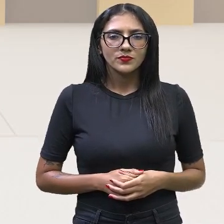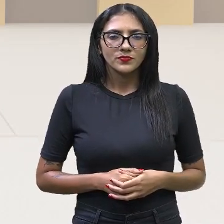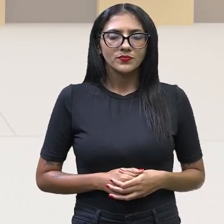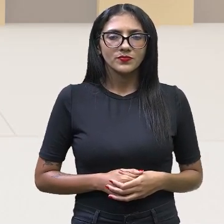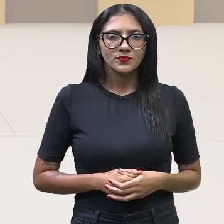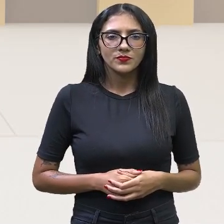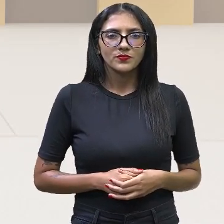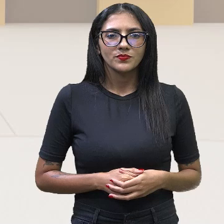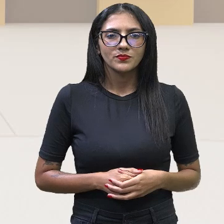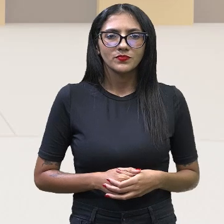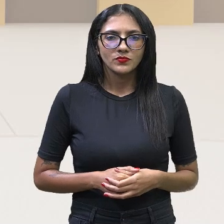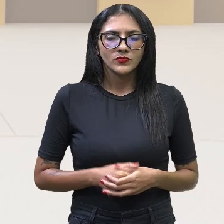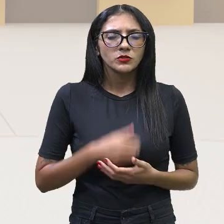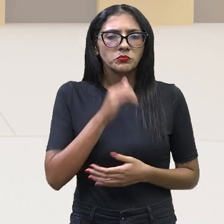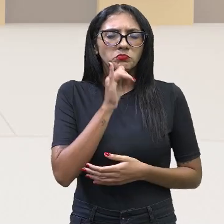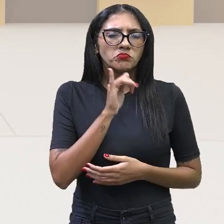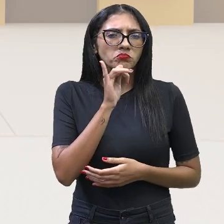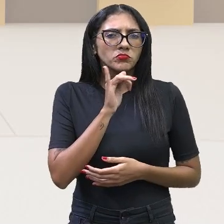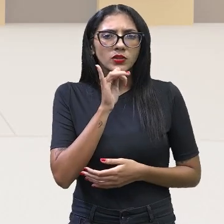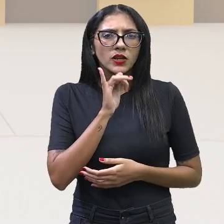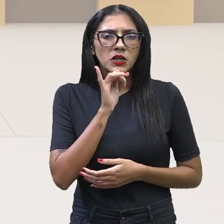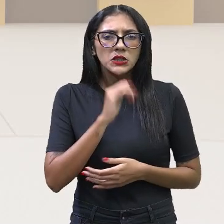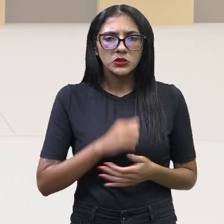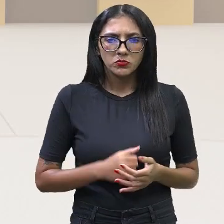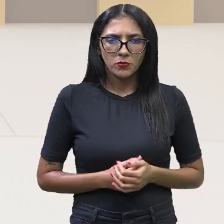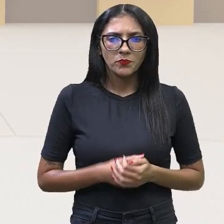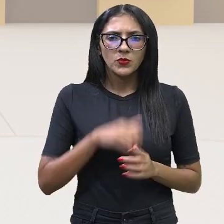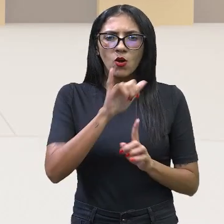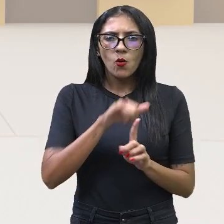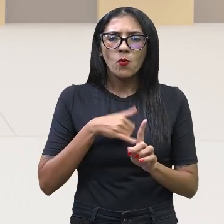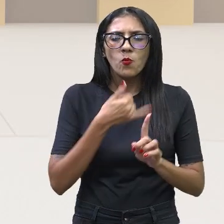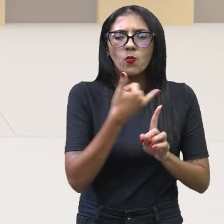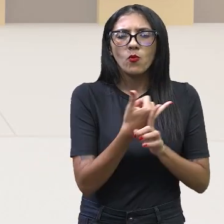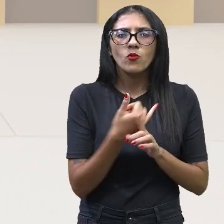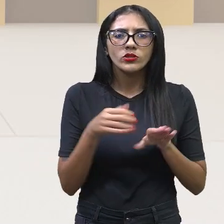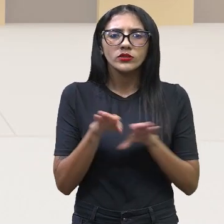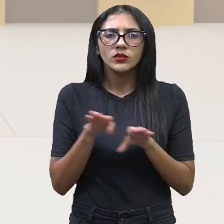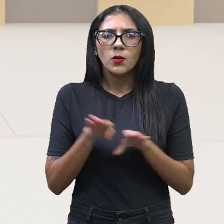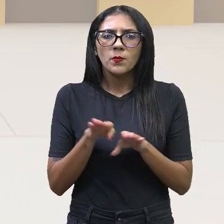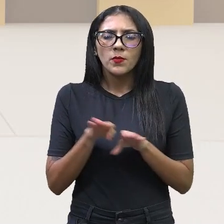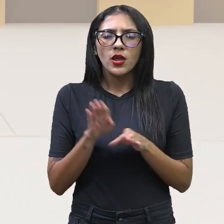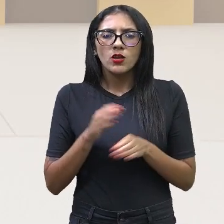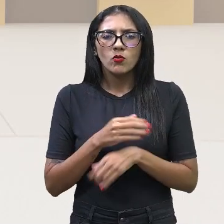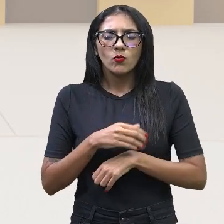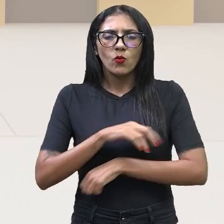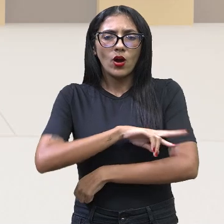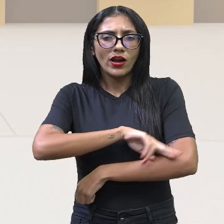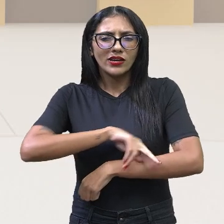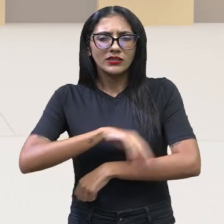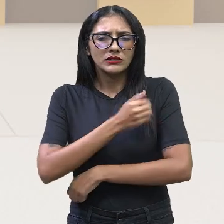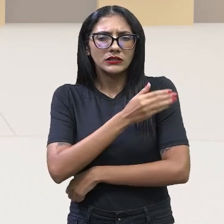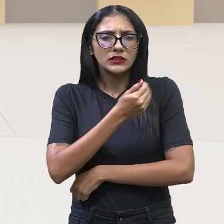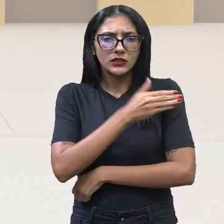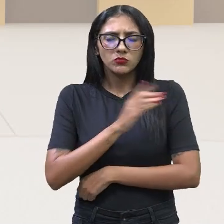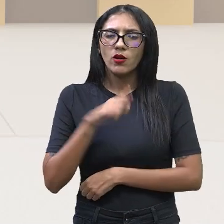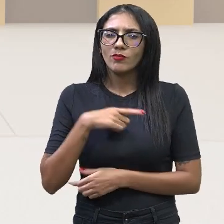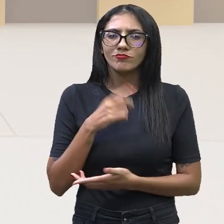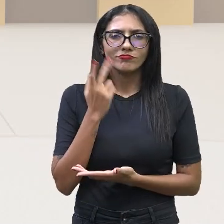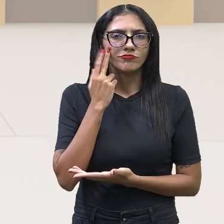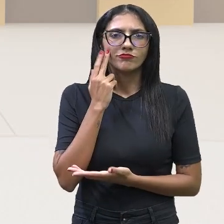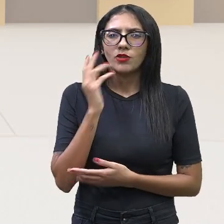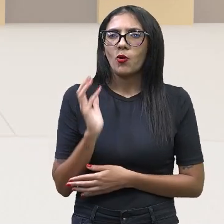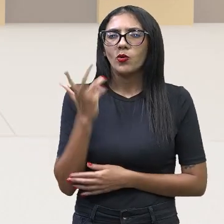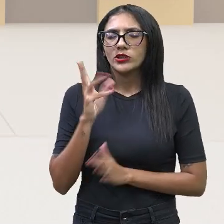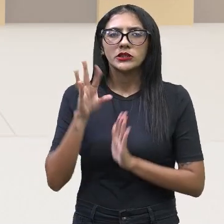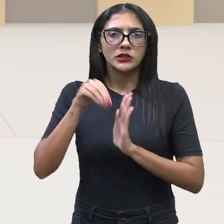Assim como o bullying, só um exemplo, né? O racismo, infelizmente, ainda é muito comum em escolas. Por exemplo, um bom